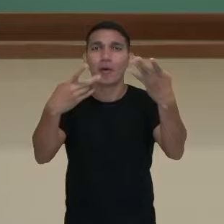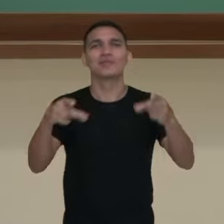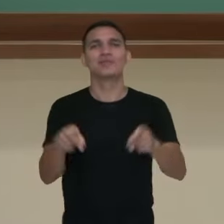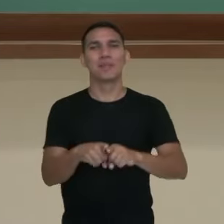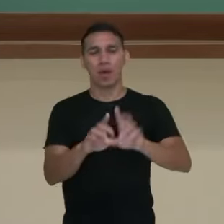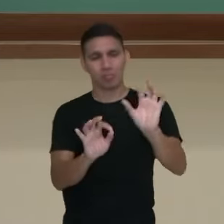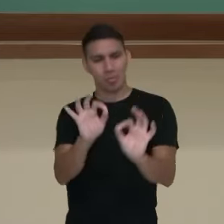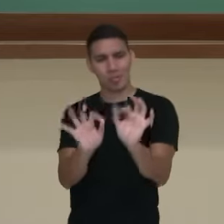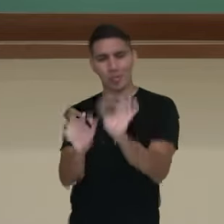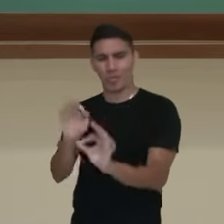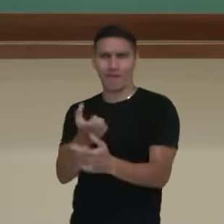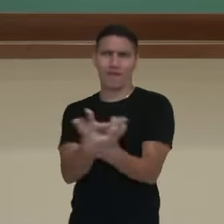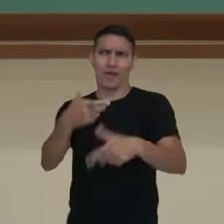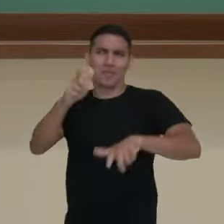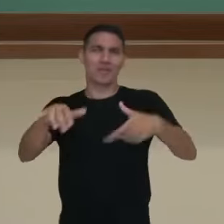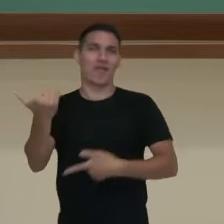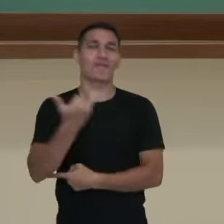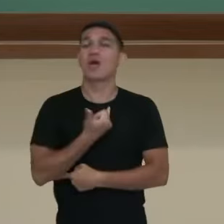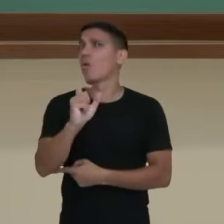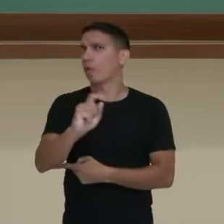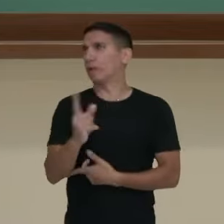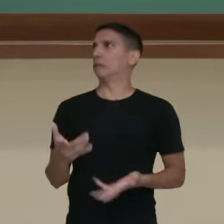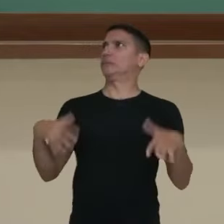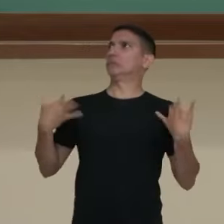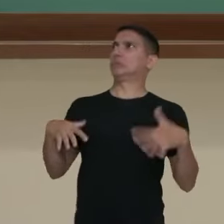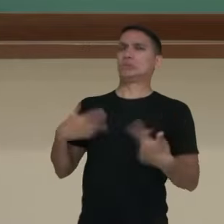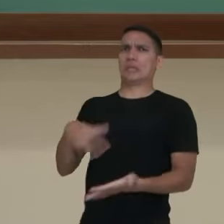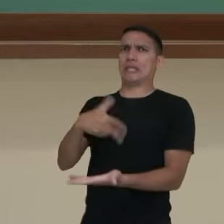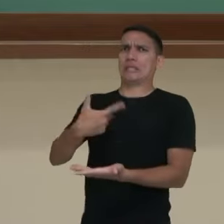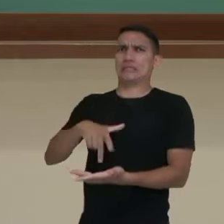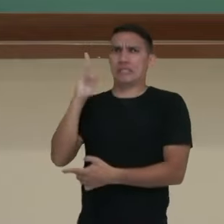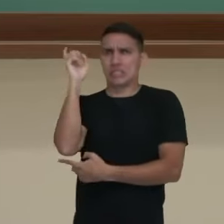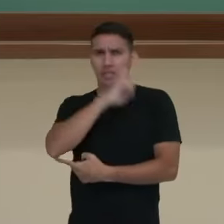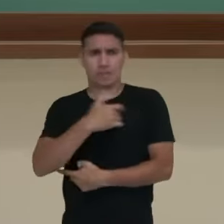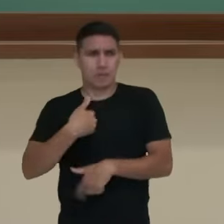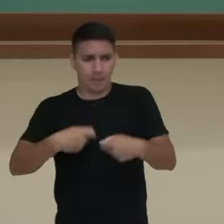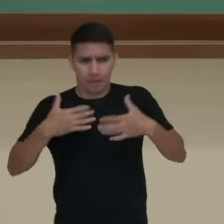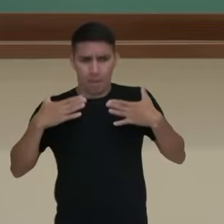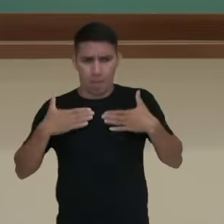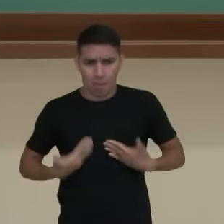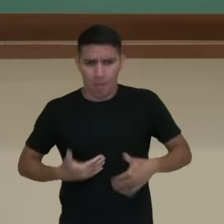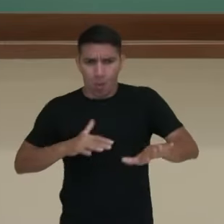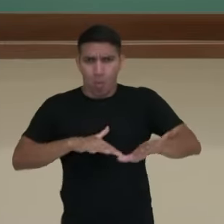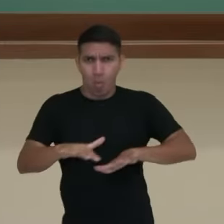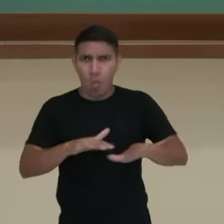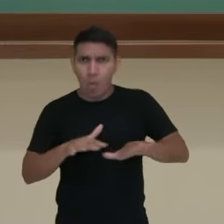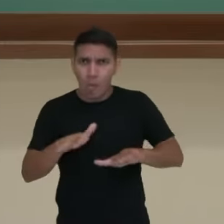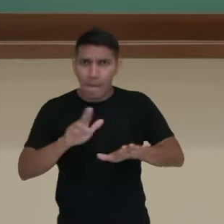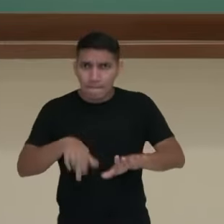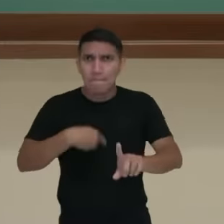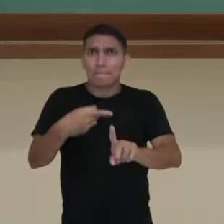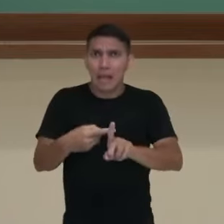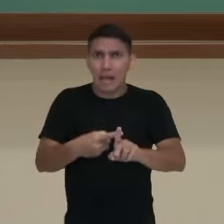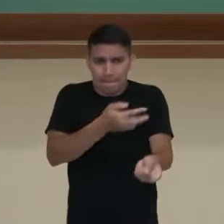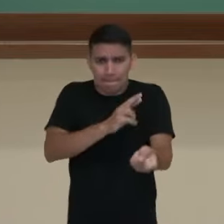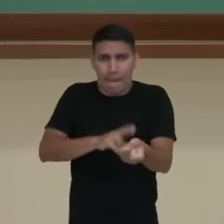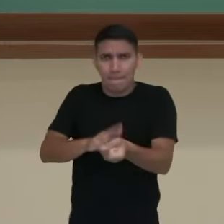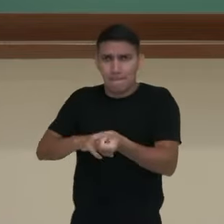Muita gente vai dizer assim, puxa, então dançar é difícil, eu tenho que movimentar o corpo, seguindo o